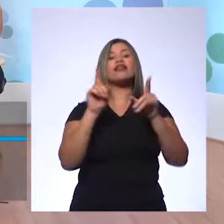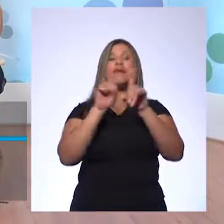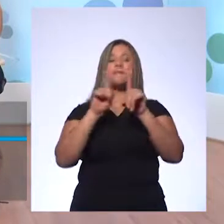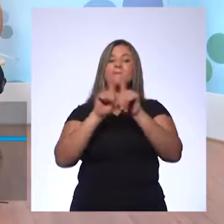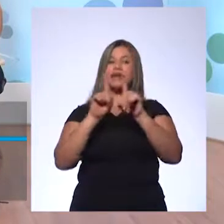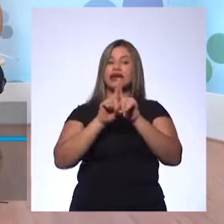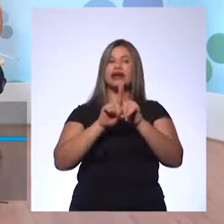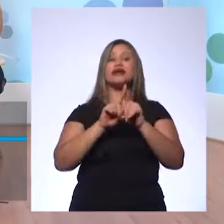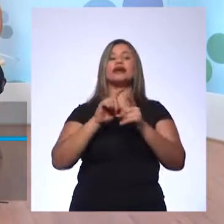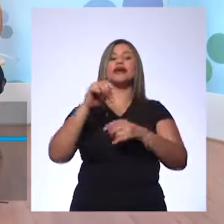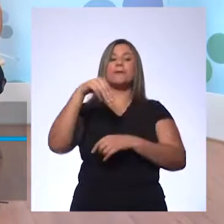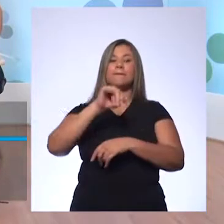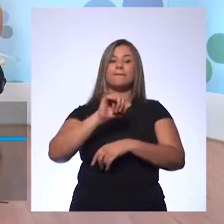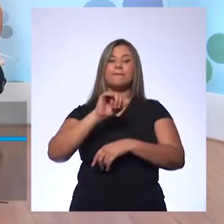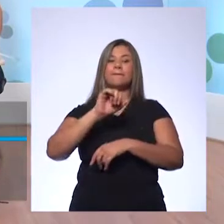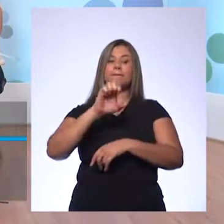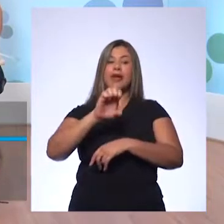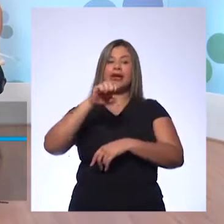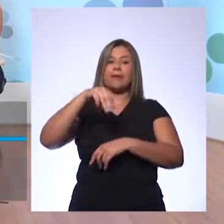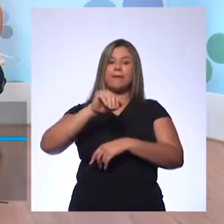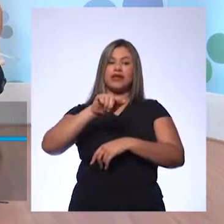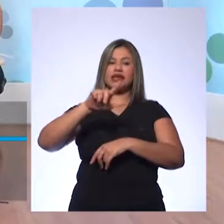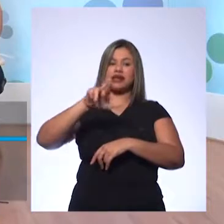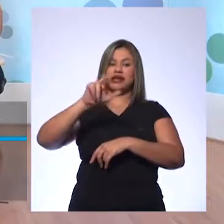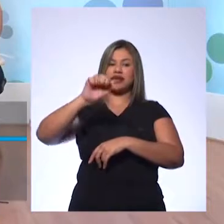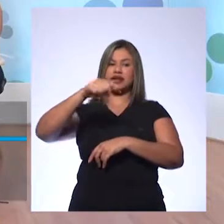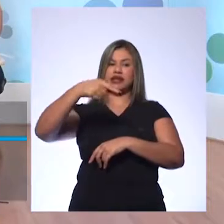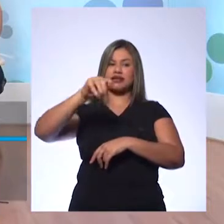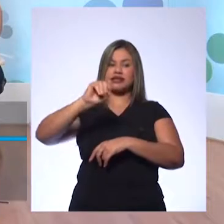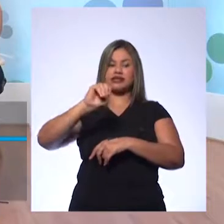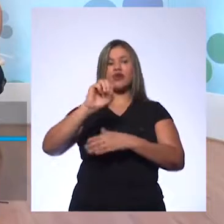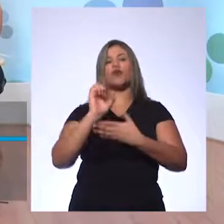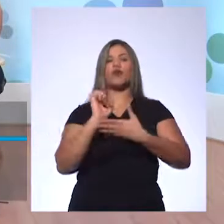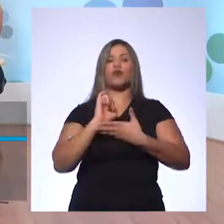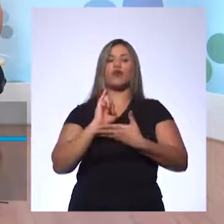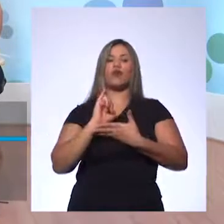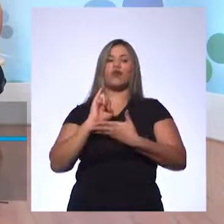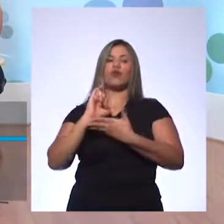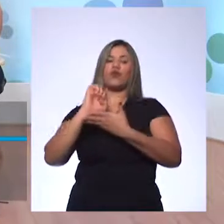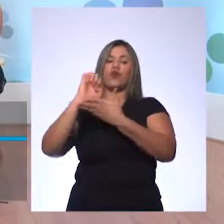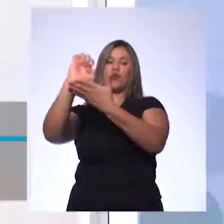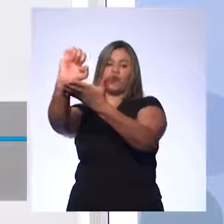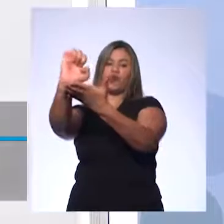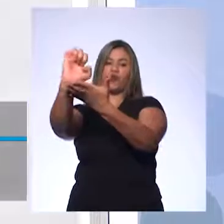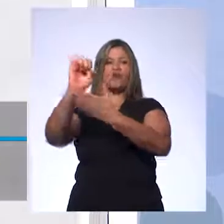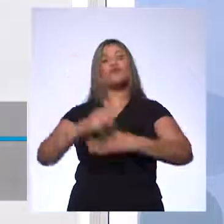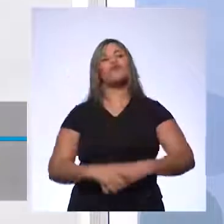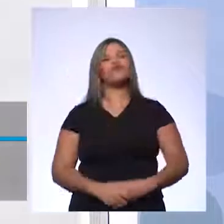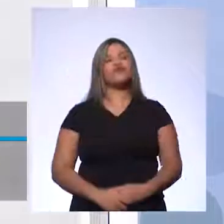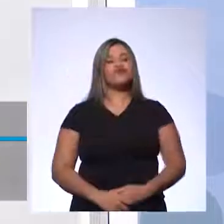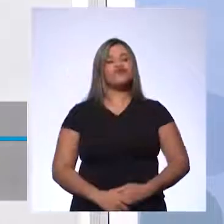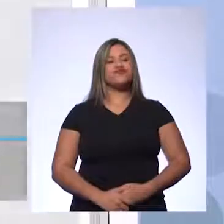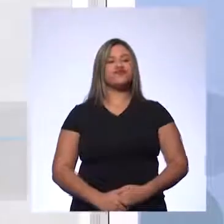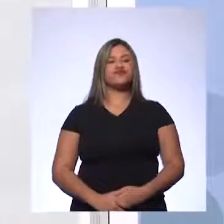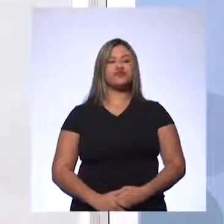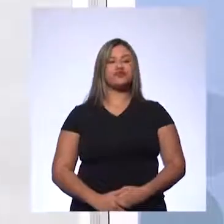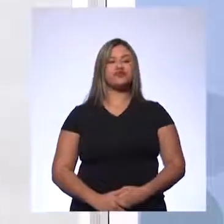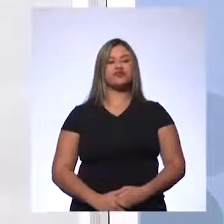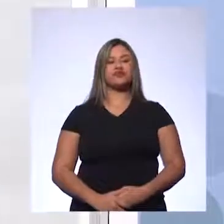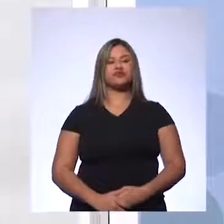mentação a Nicole falou sobre temperos viagens e divisão do império vou colocar que divisão do